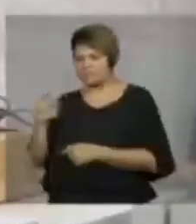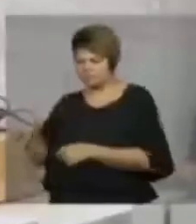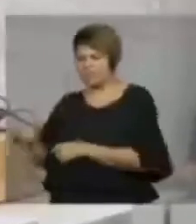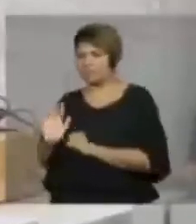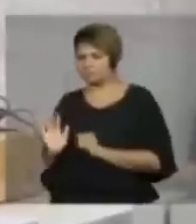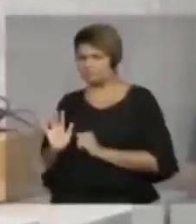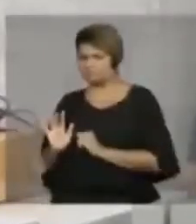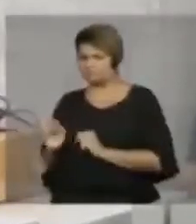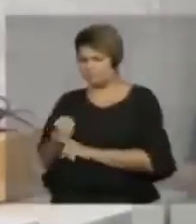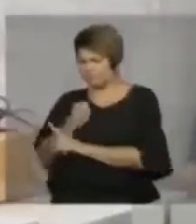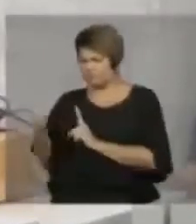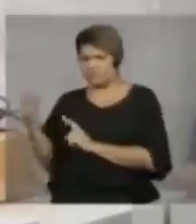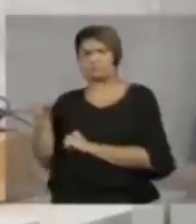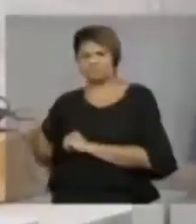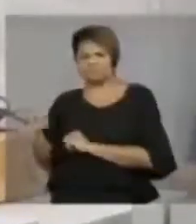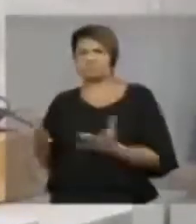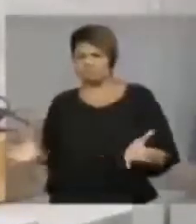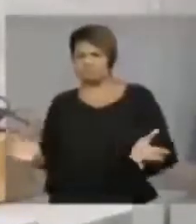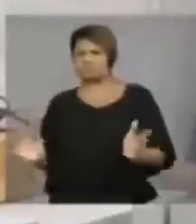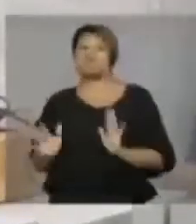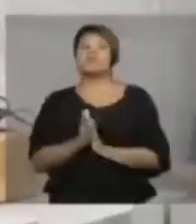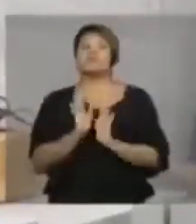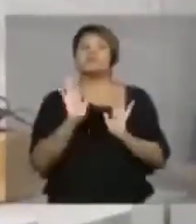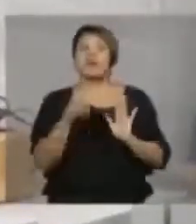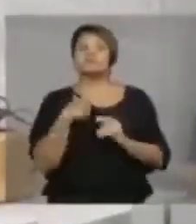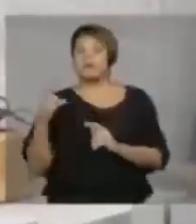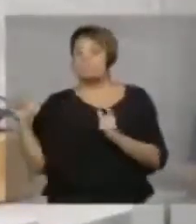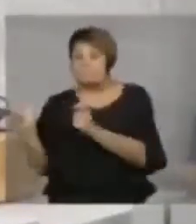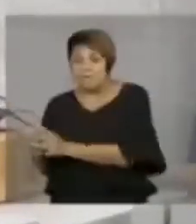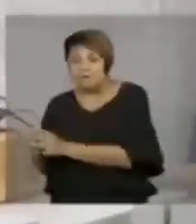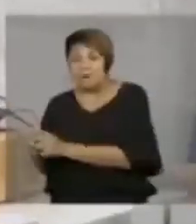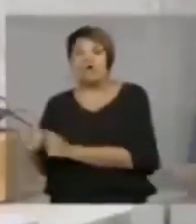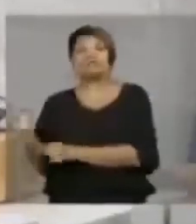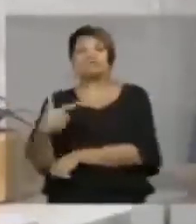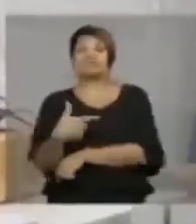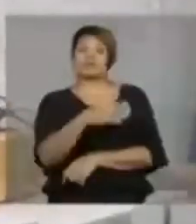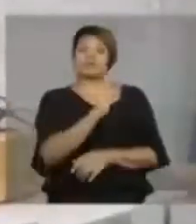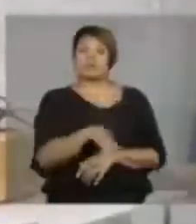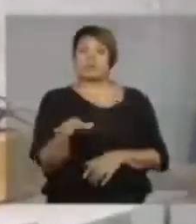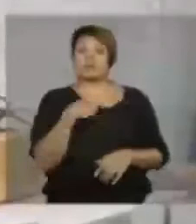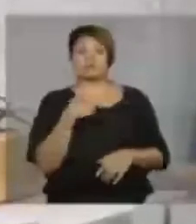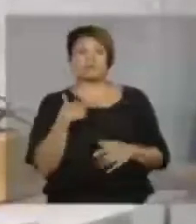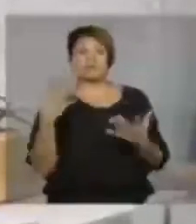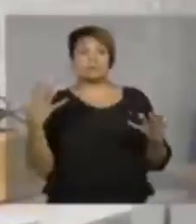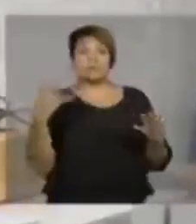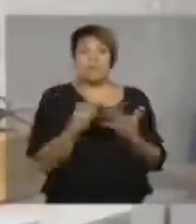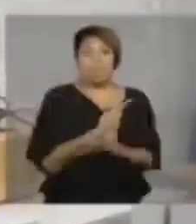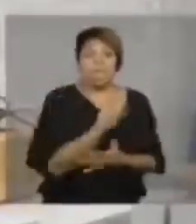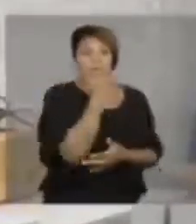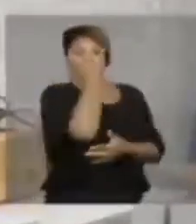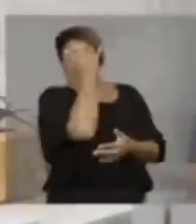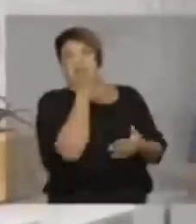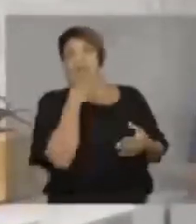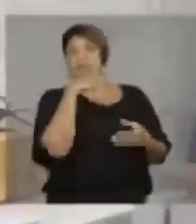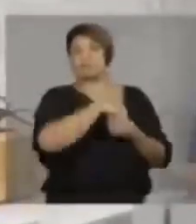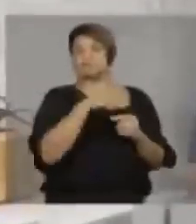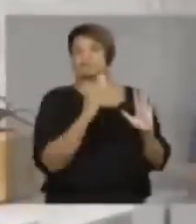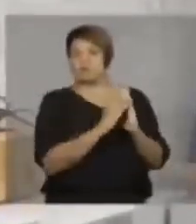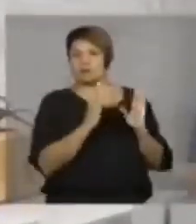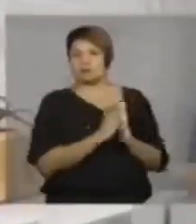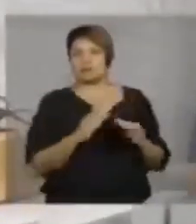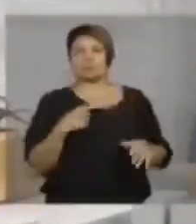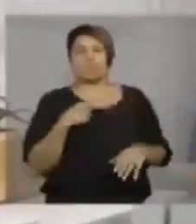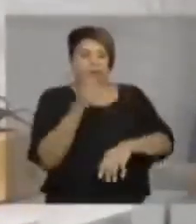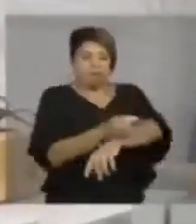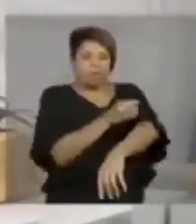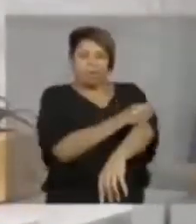gente já sabe, conhece e se comenta muito, é ainda menor do que o número de crianças vítimas de acidentes domésticos, como queimaduras,